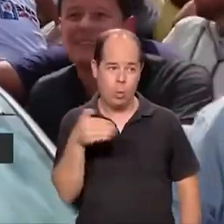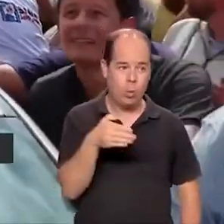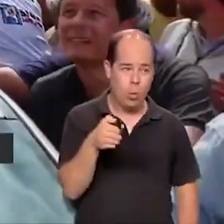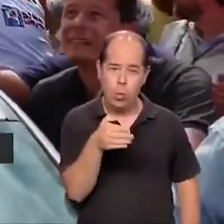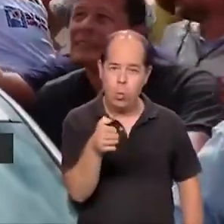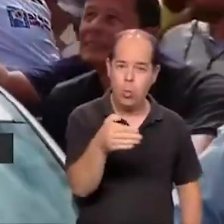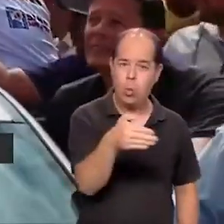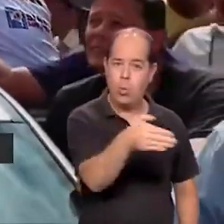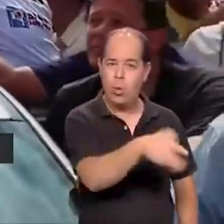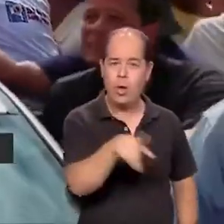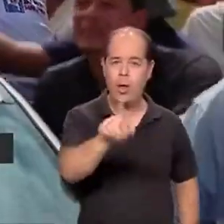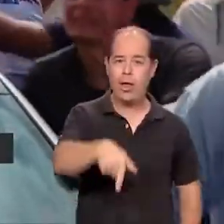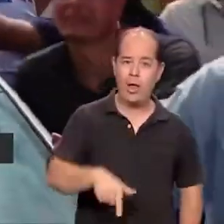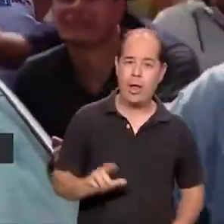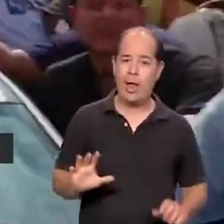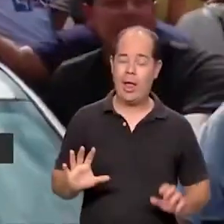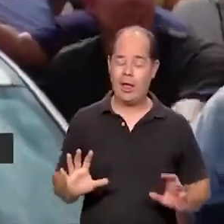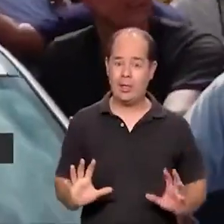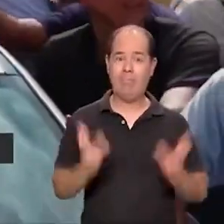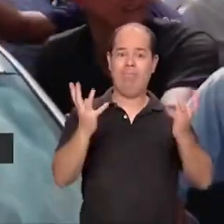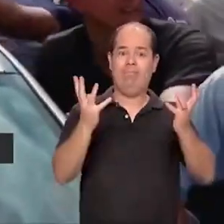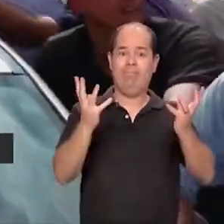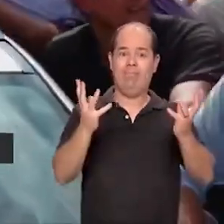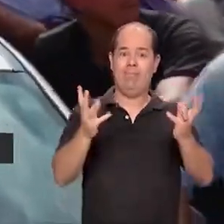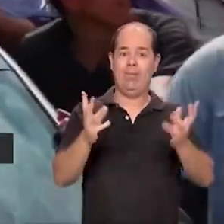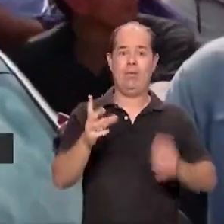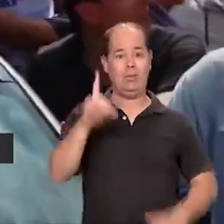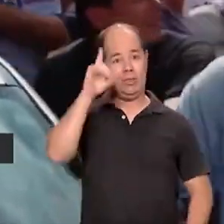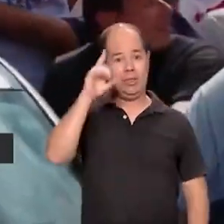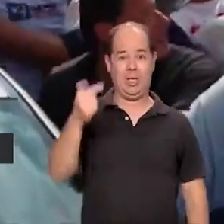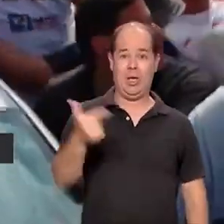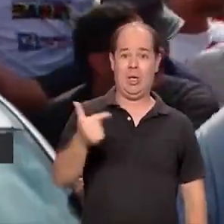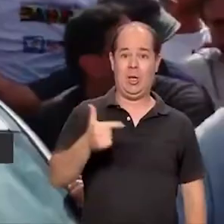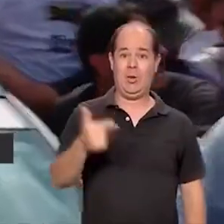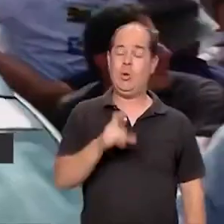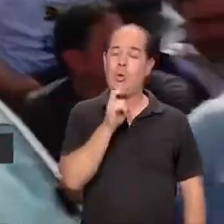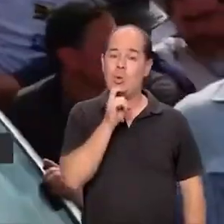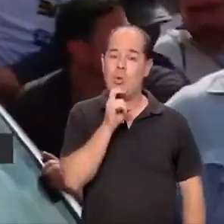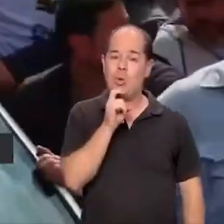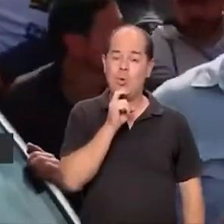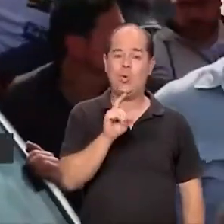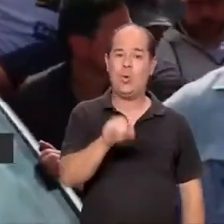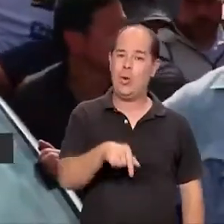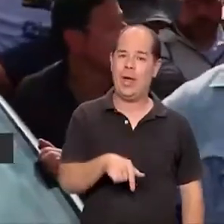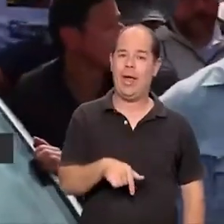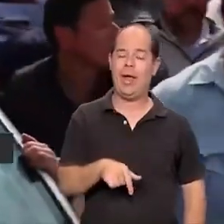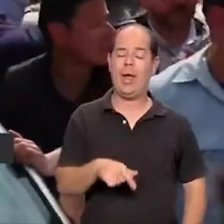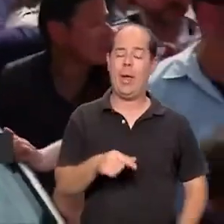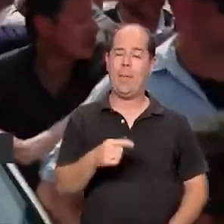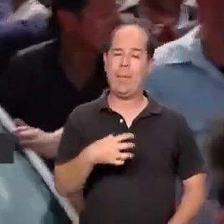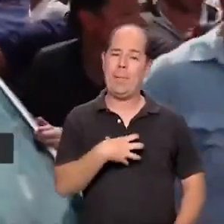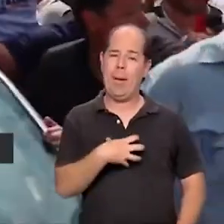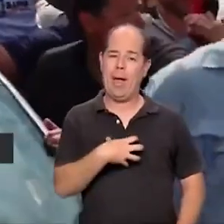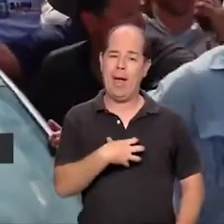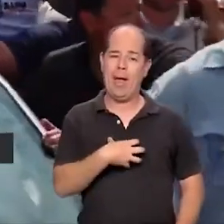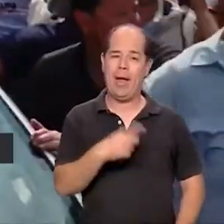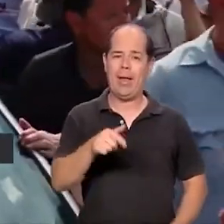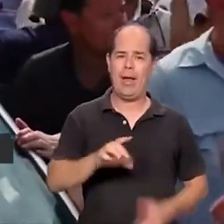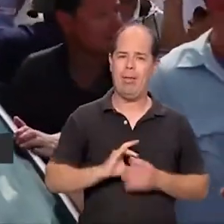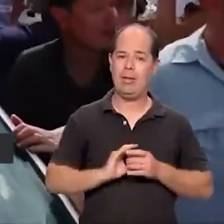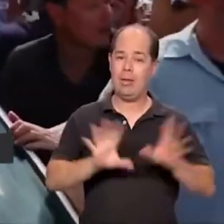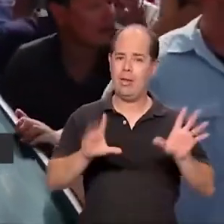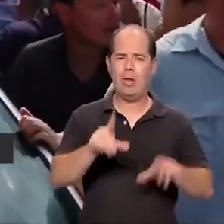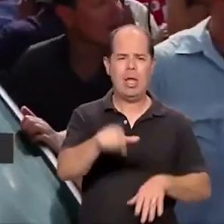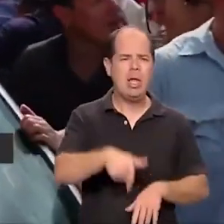para comemorar o 2 de julho, que é a celebração da independência, uma história